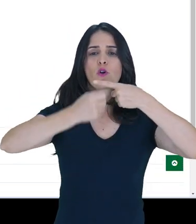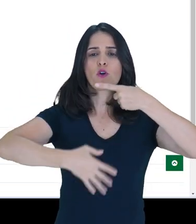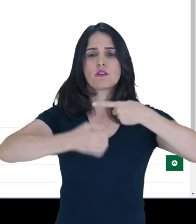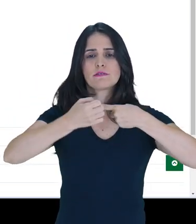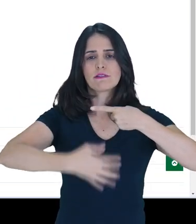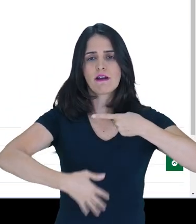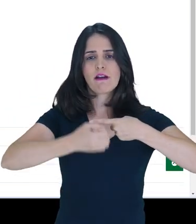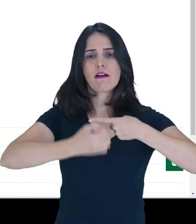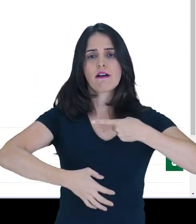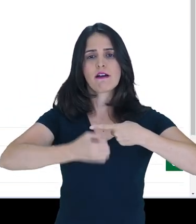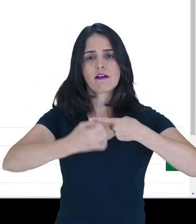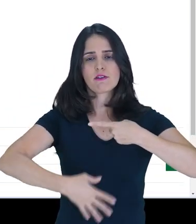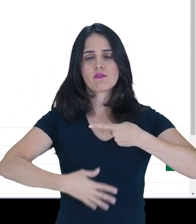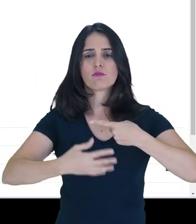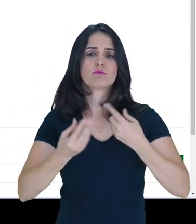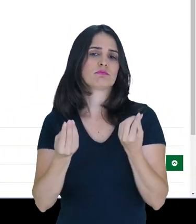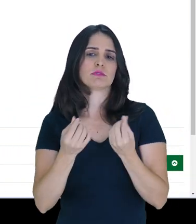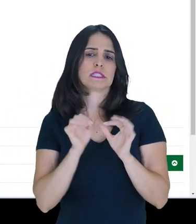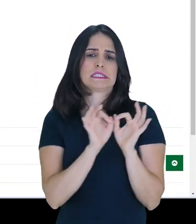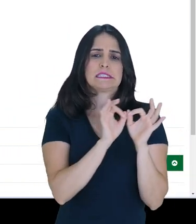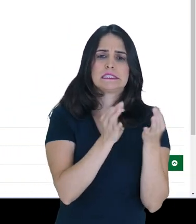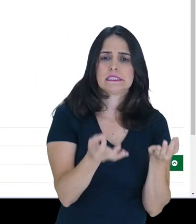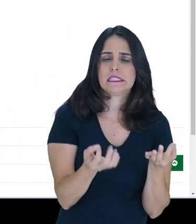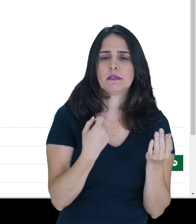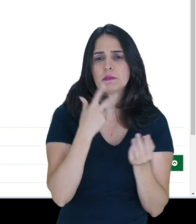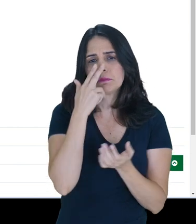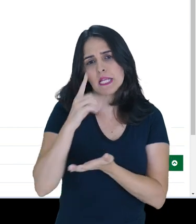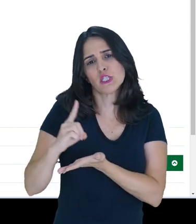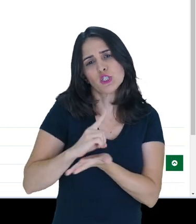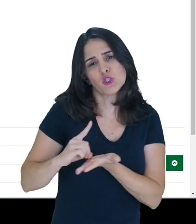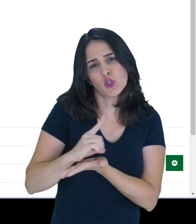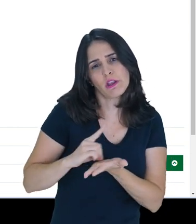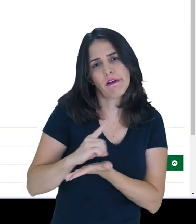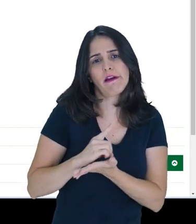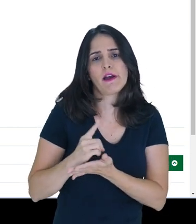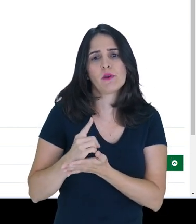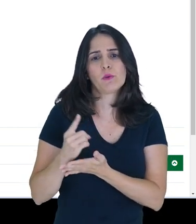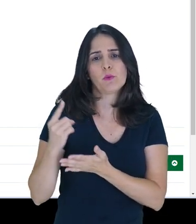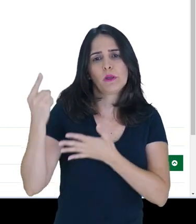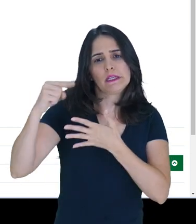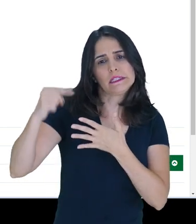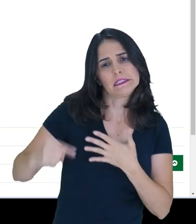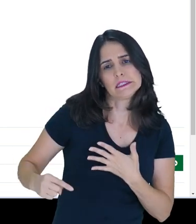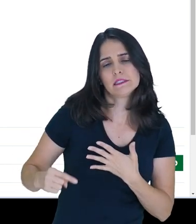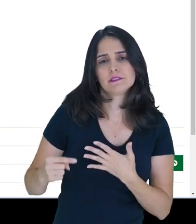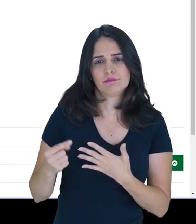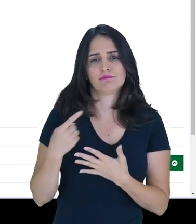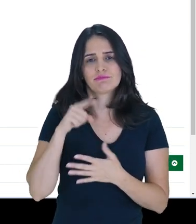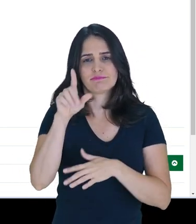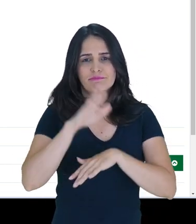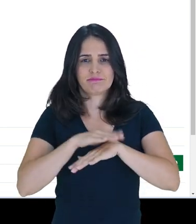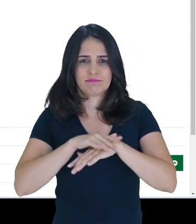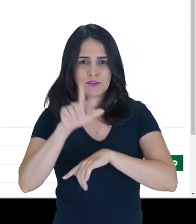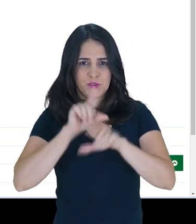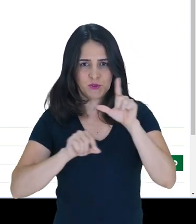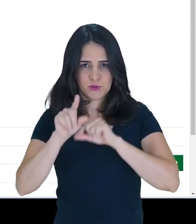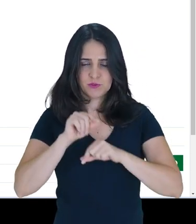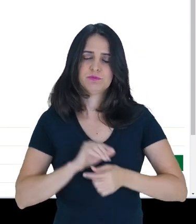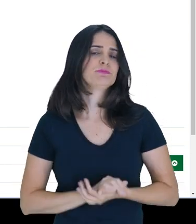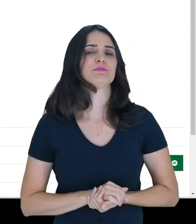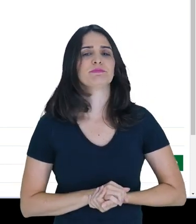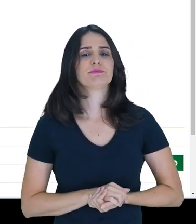então completo com o autor sem autor é simples estilo dicionário lista de itens vou deixar aqui com o autor